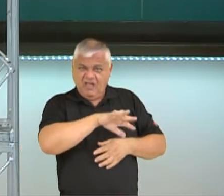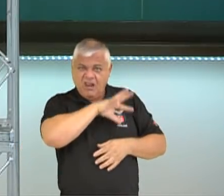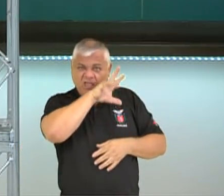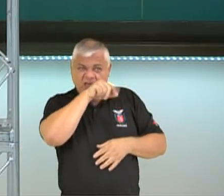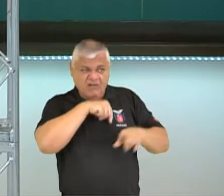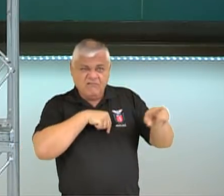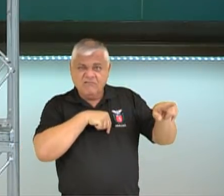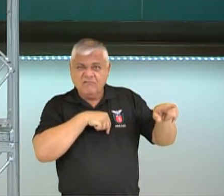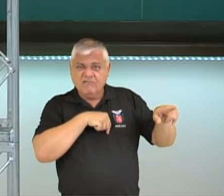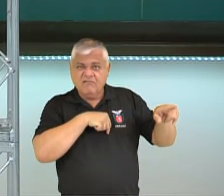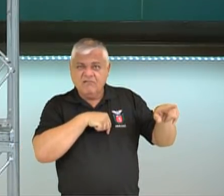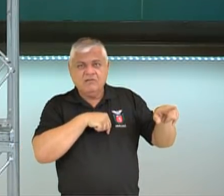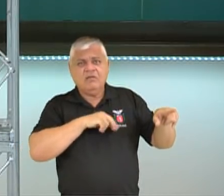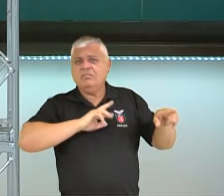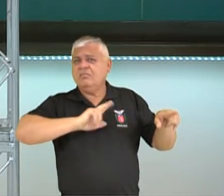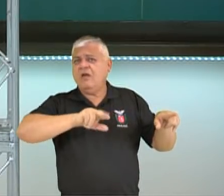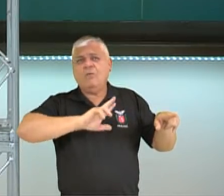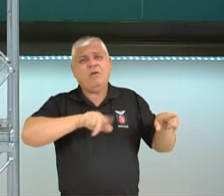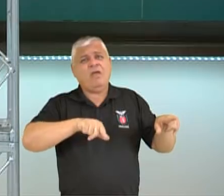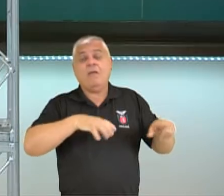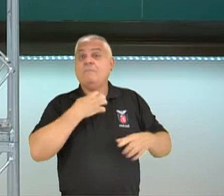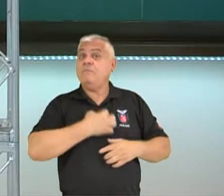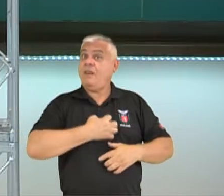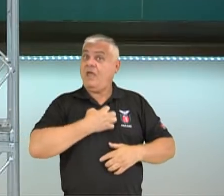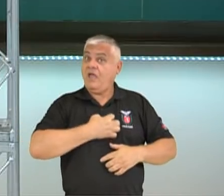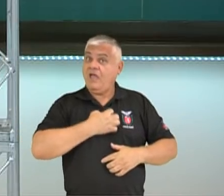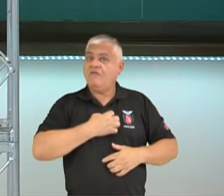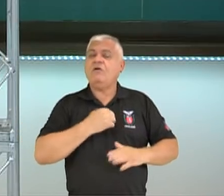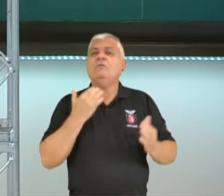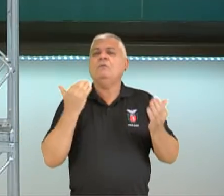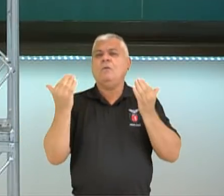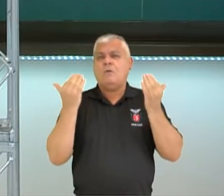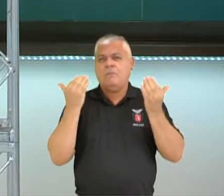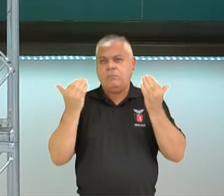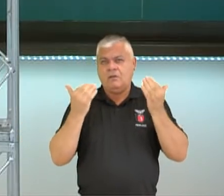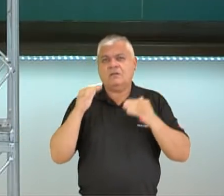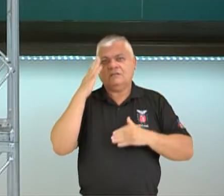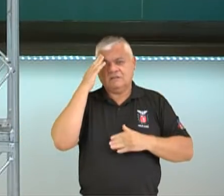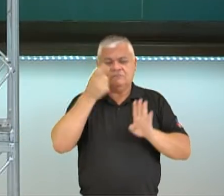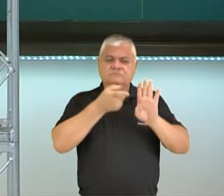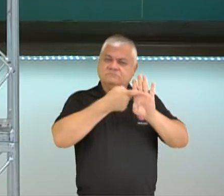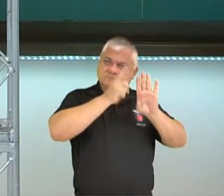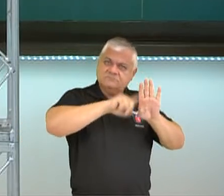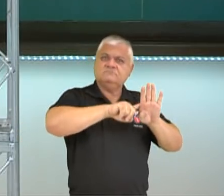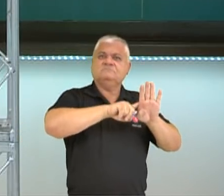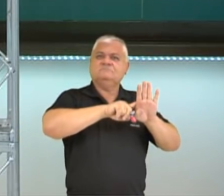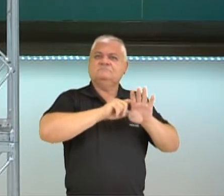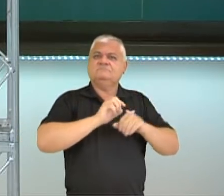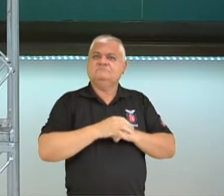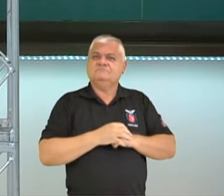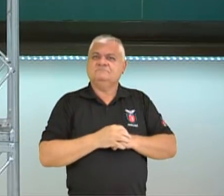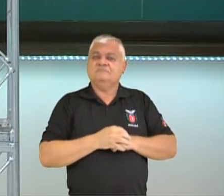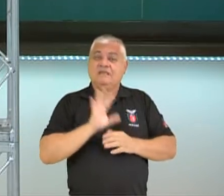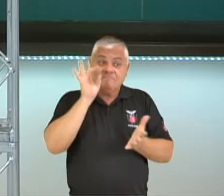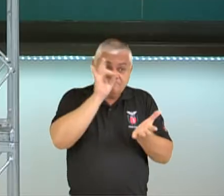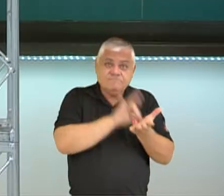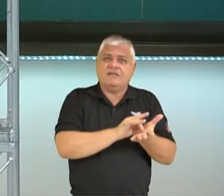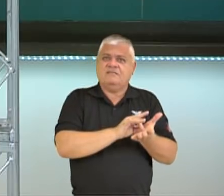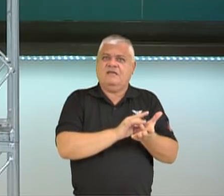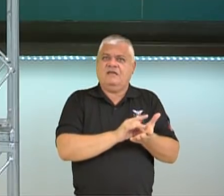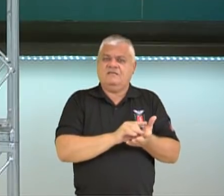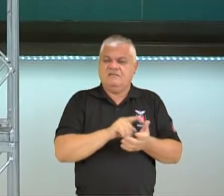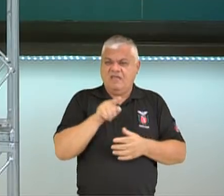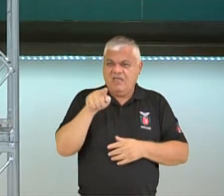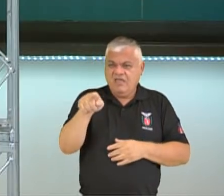só amanhã Não só amanhã É por isso que você é social com isso é uma metáfora quando você afirma